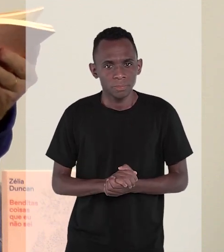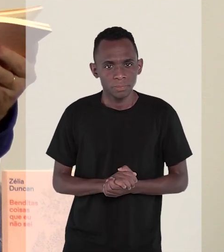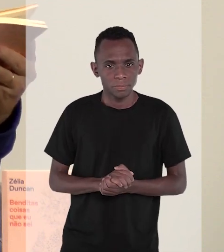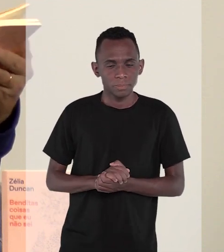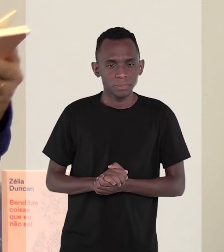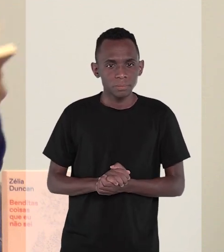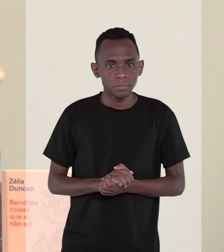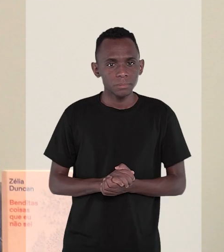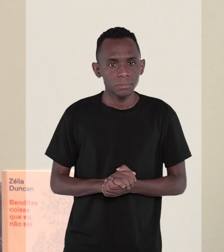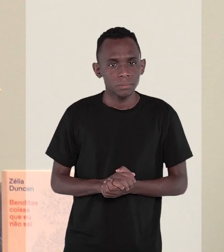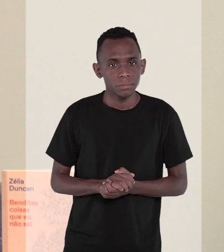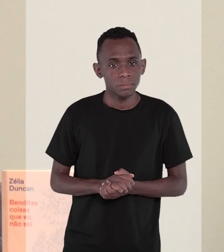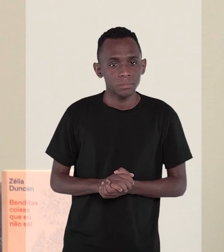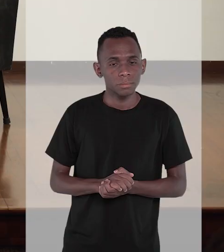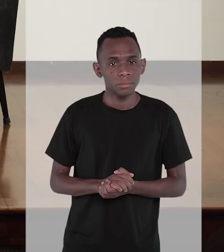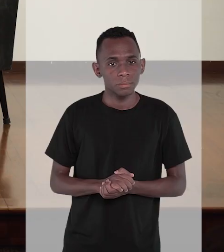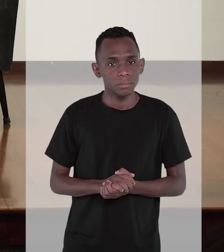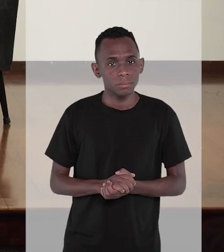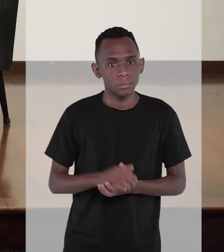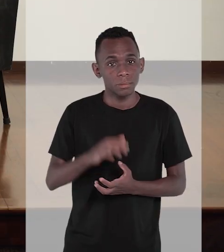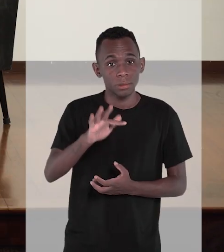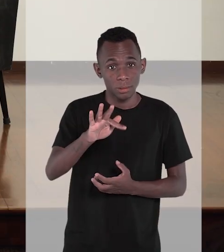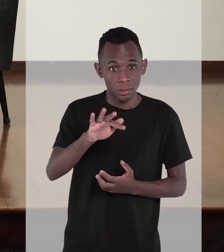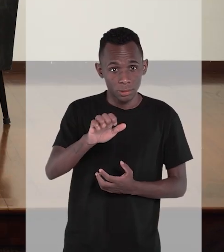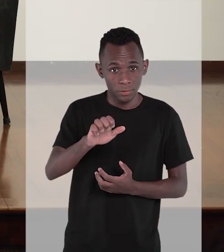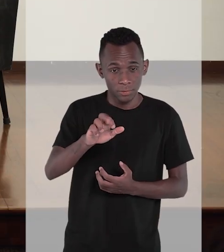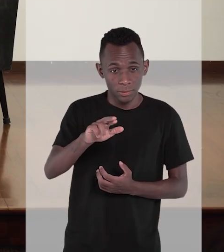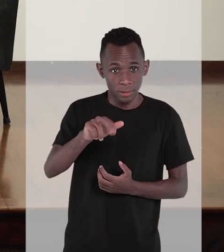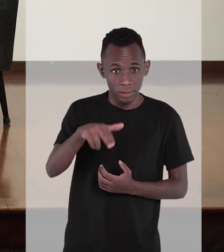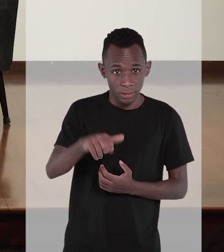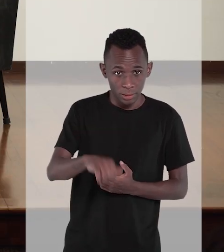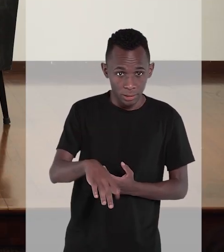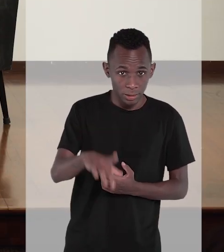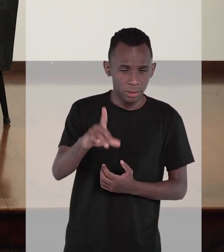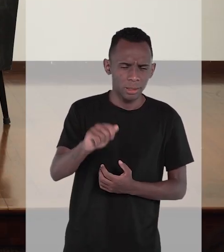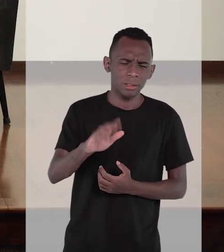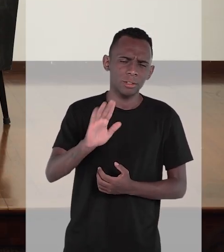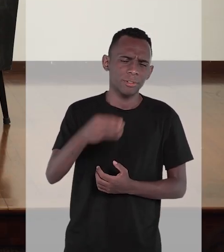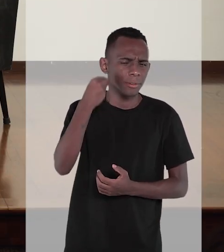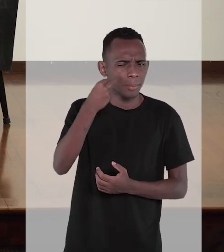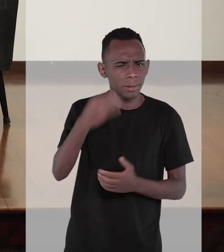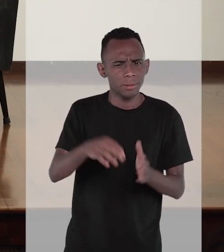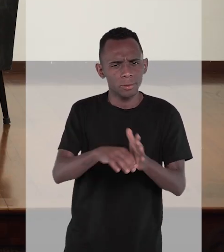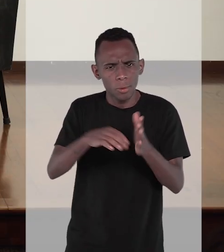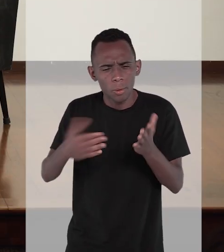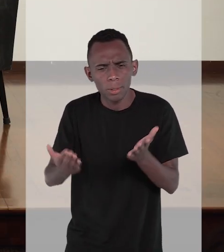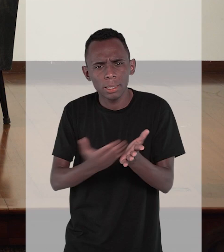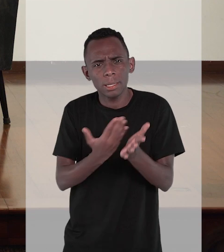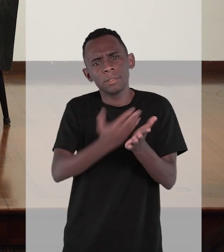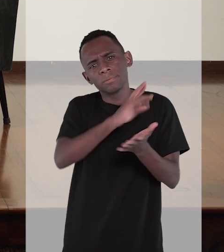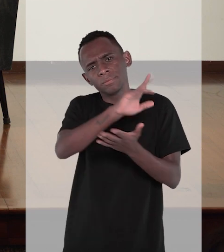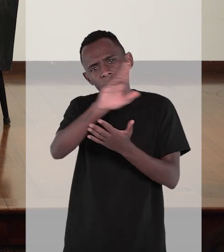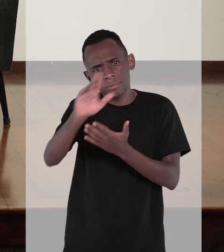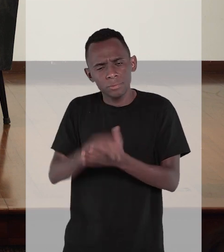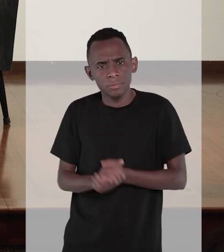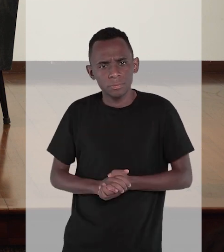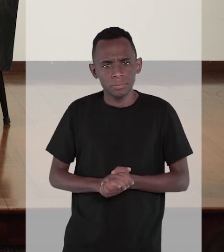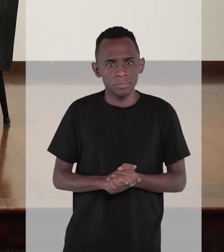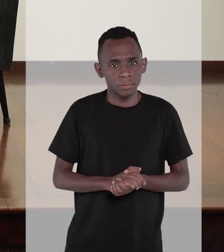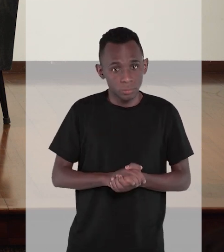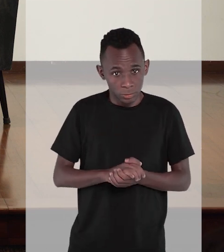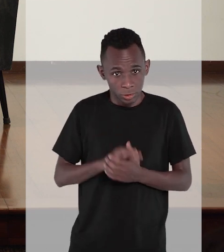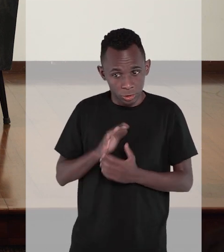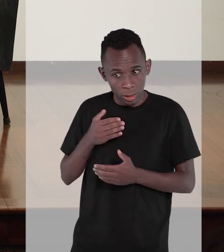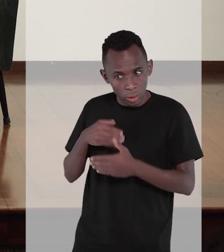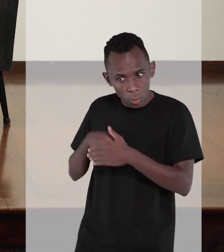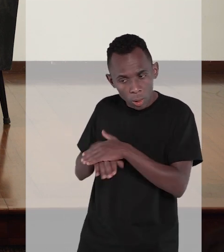bom. Mas a Fernandinha já está praticada, né? Livros e crônica. Inclusive, muito do que... Você